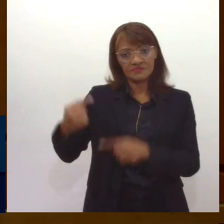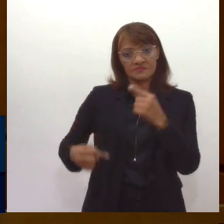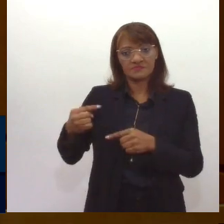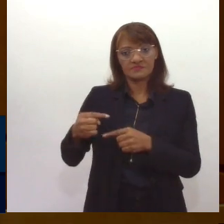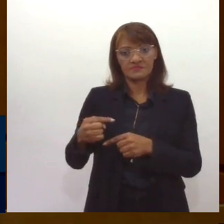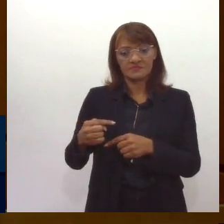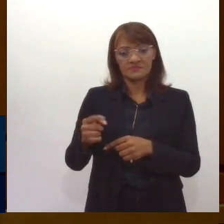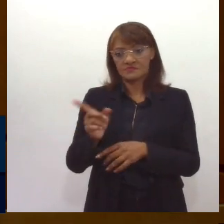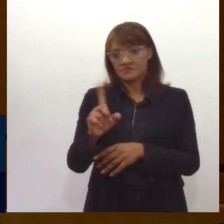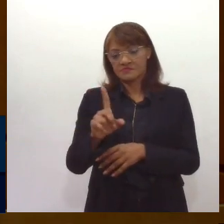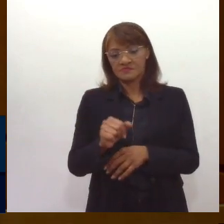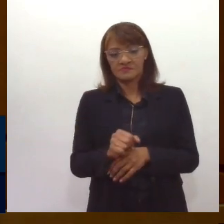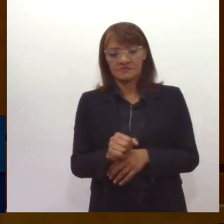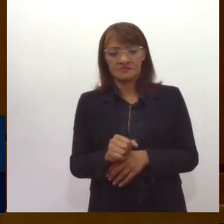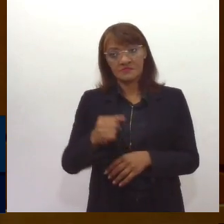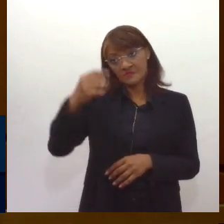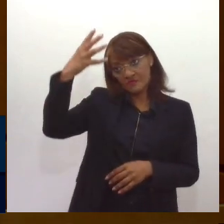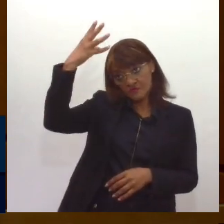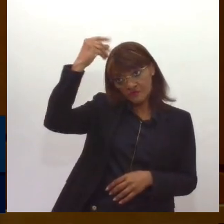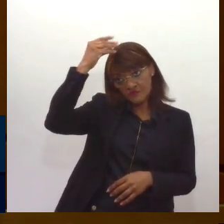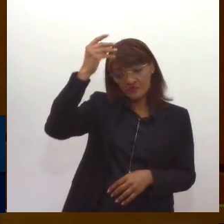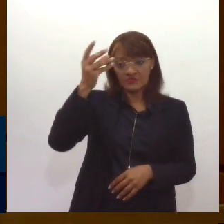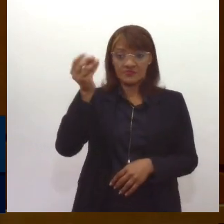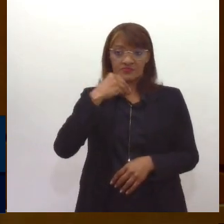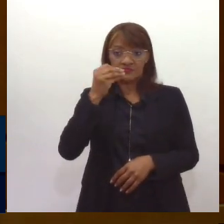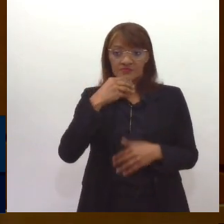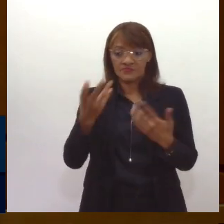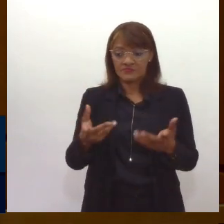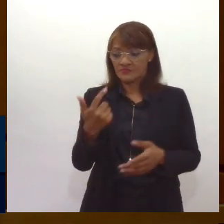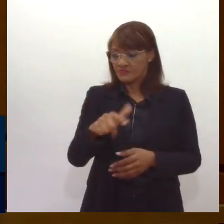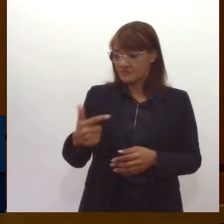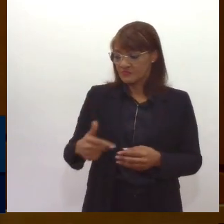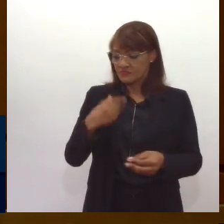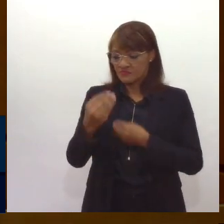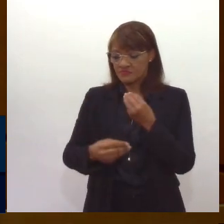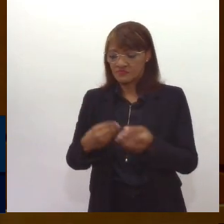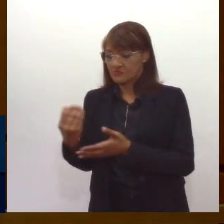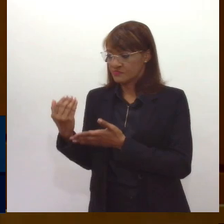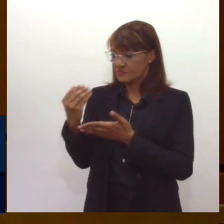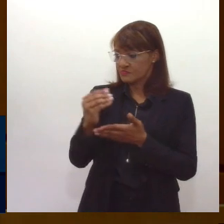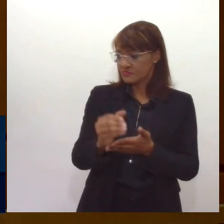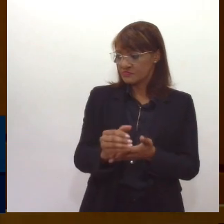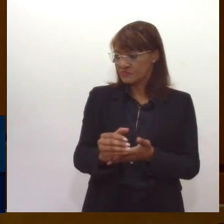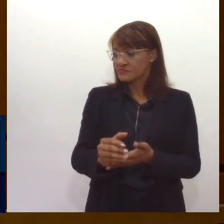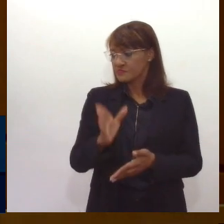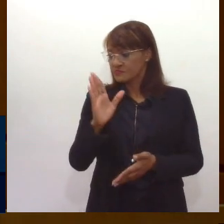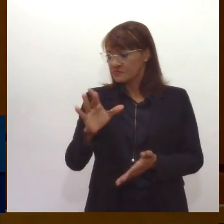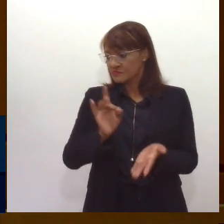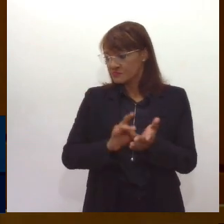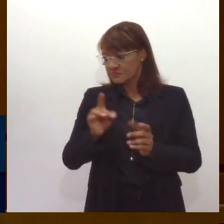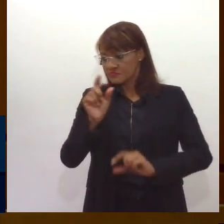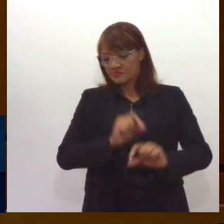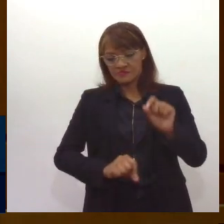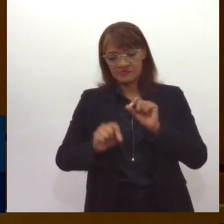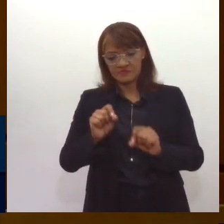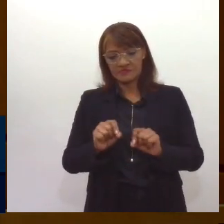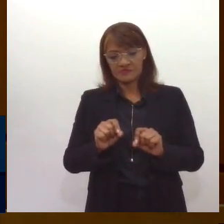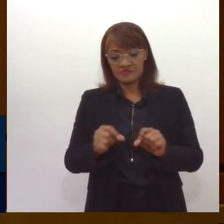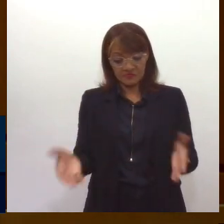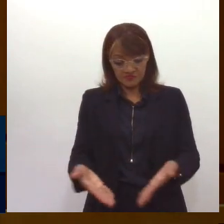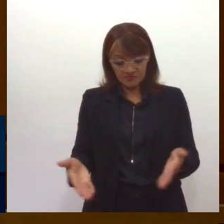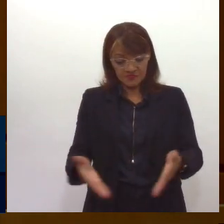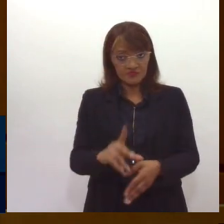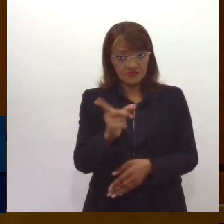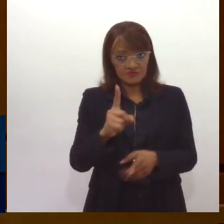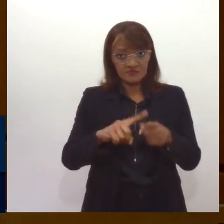tem condições de fazer investimento. Com a receita atual, não. Mas com aquilo que é arrecadado, do que